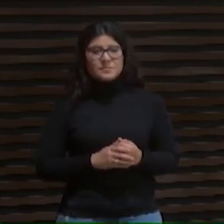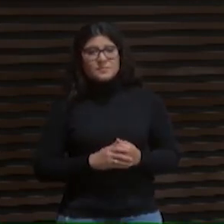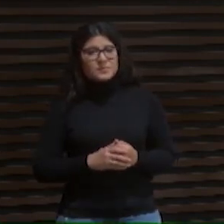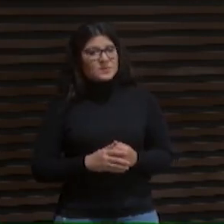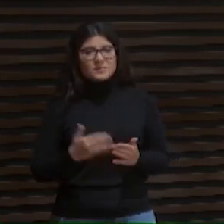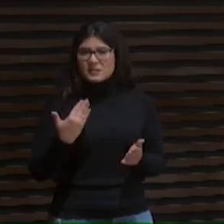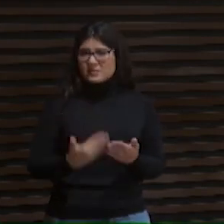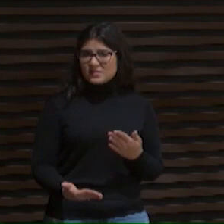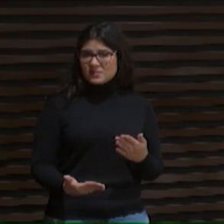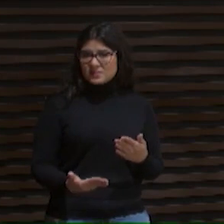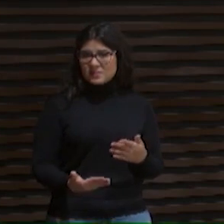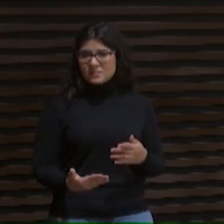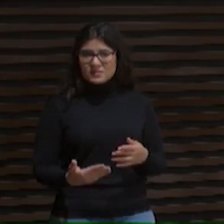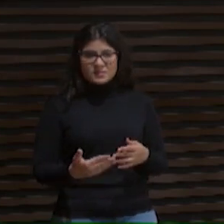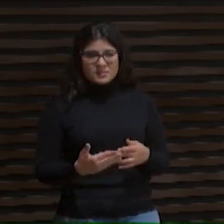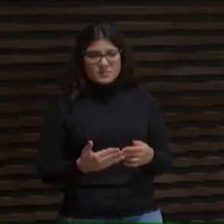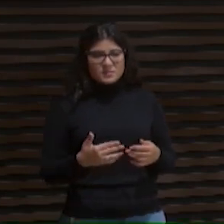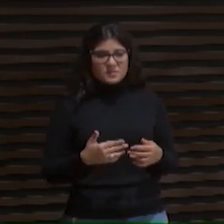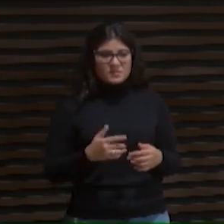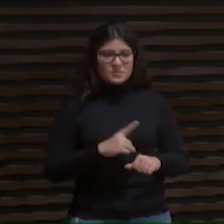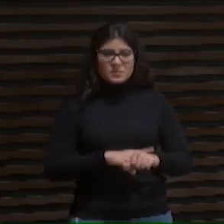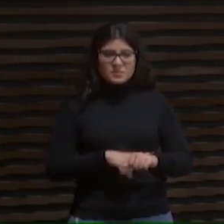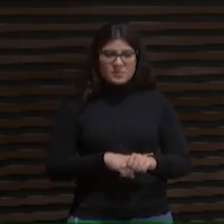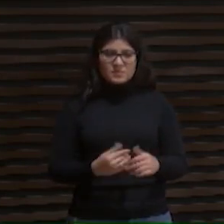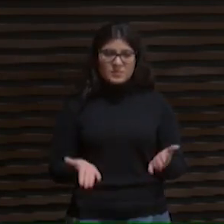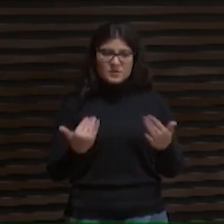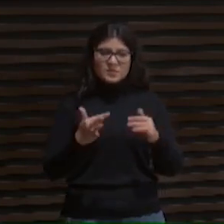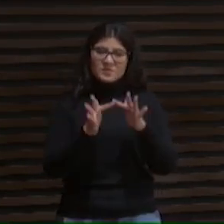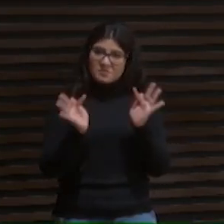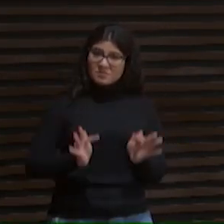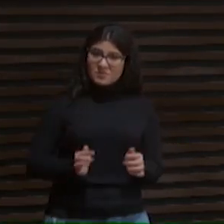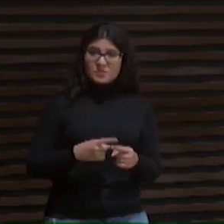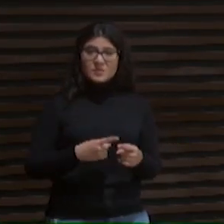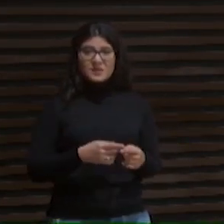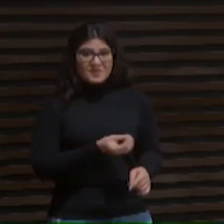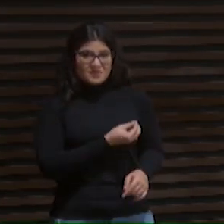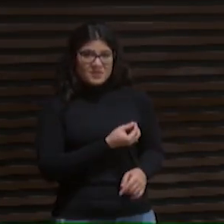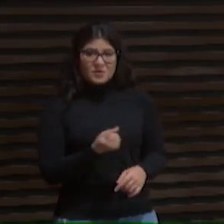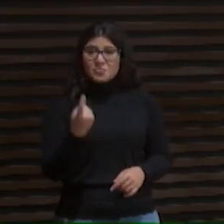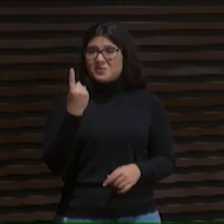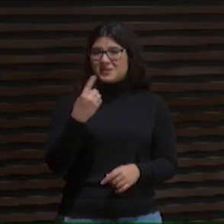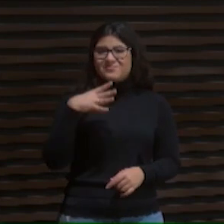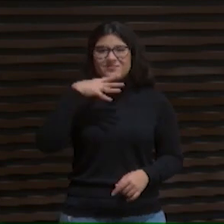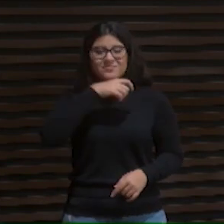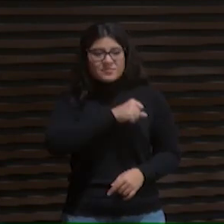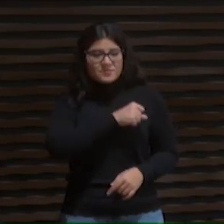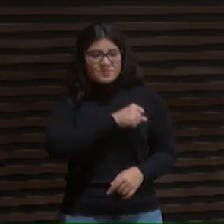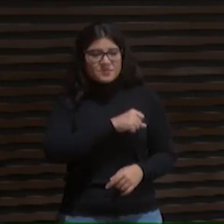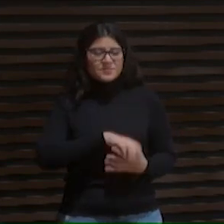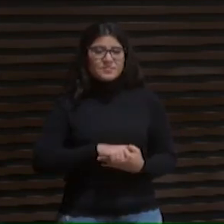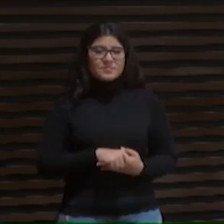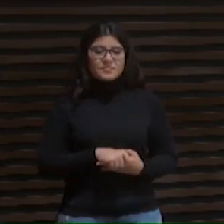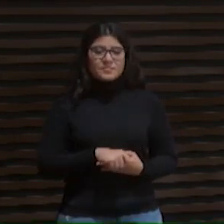que oportunizam a felicidade, pois a vida é única e breve. Então,